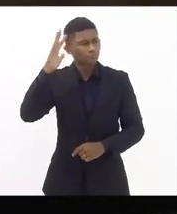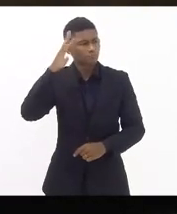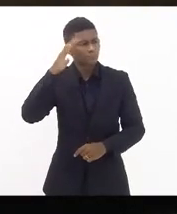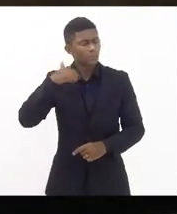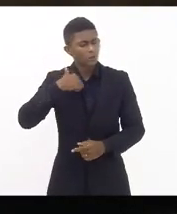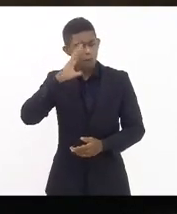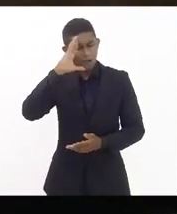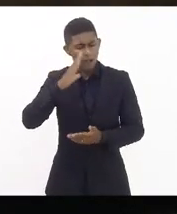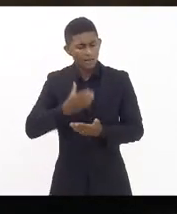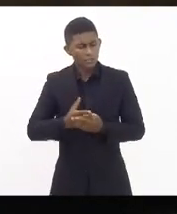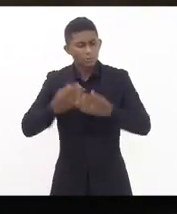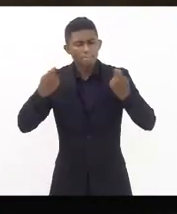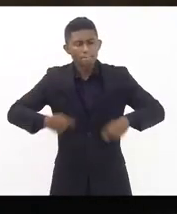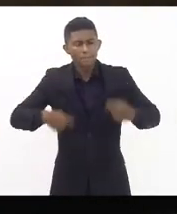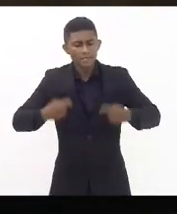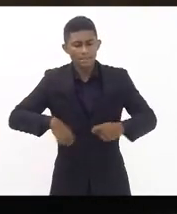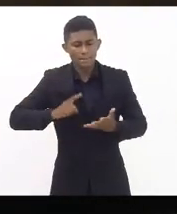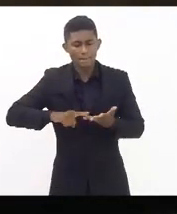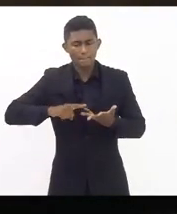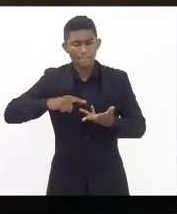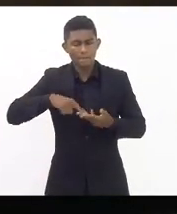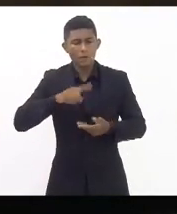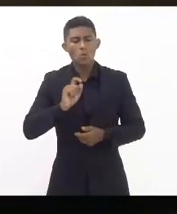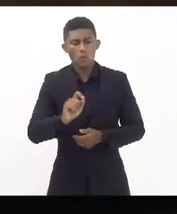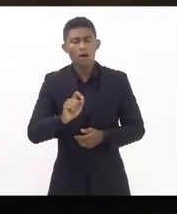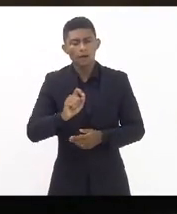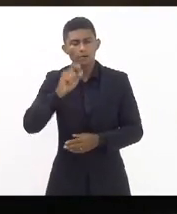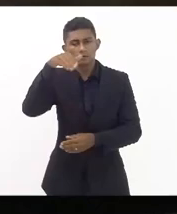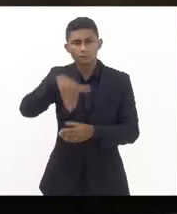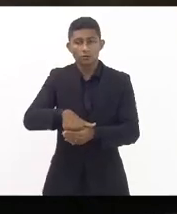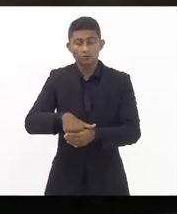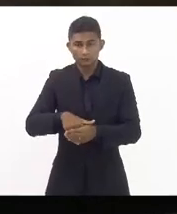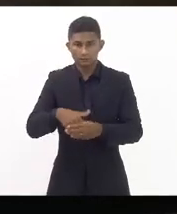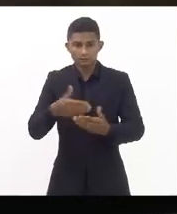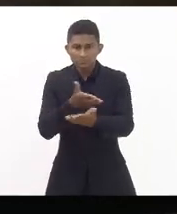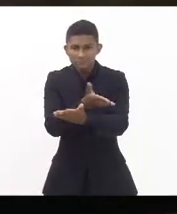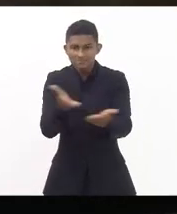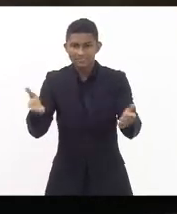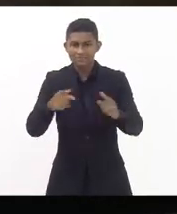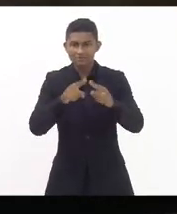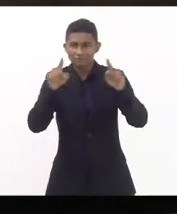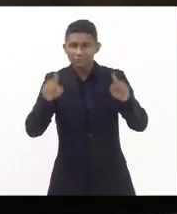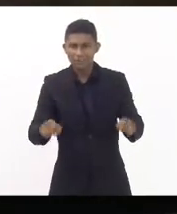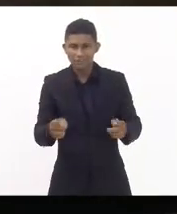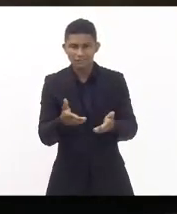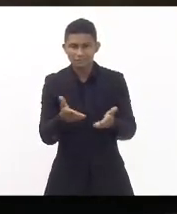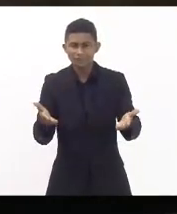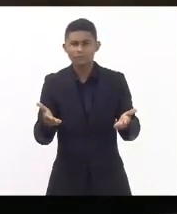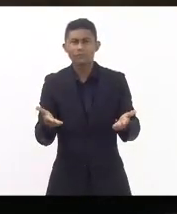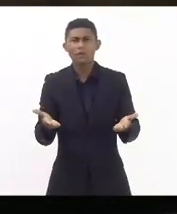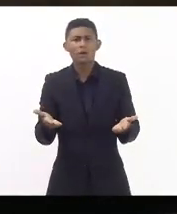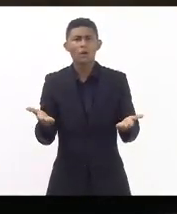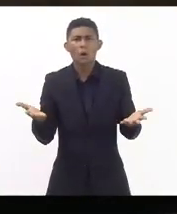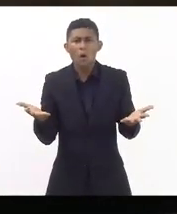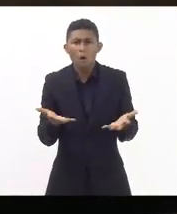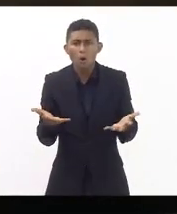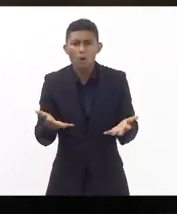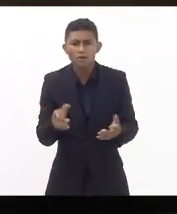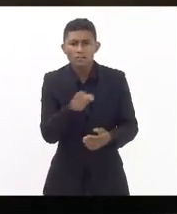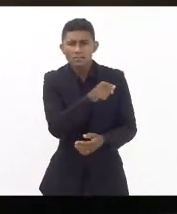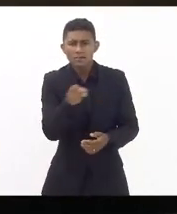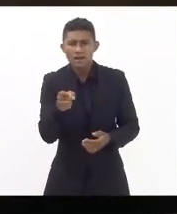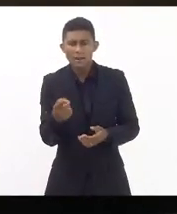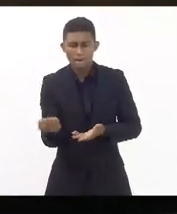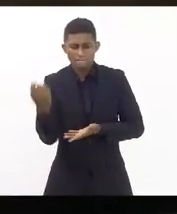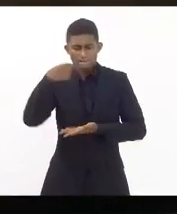seja necessário. Esses servidores hoje, como já foi falado aqui, ganham uma